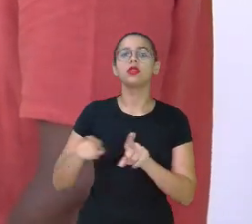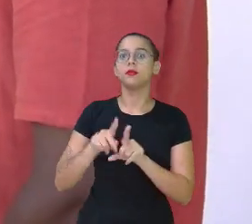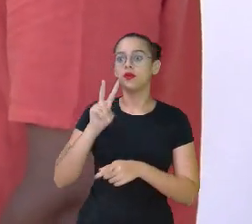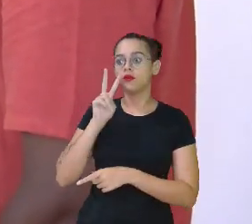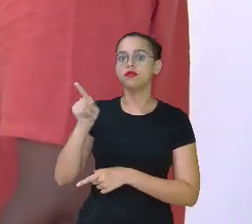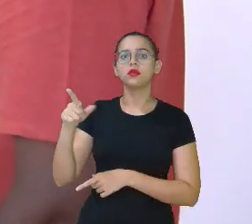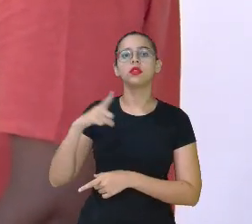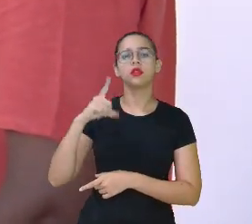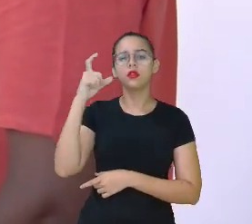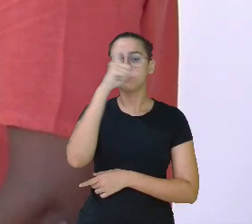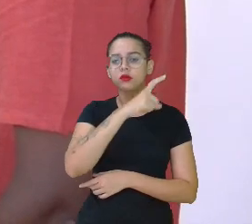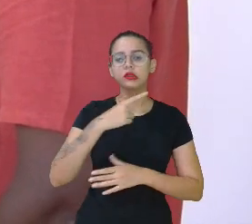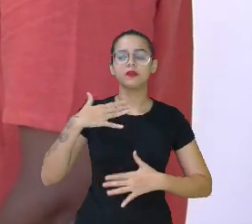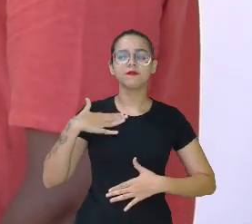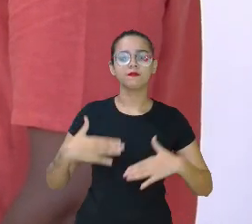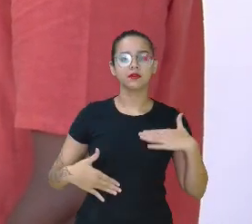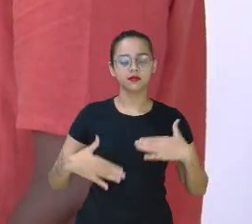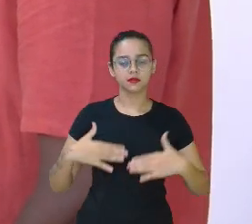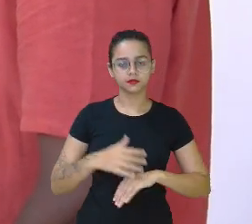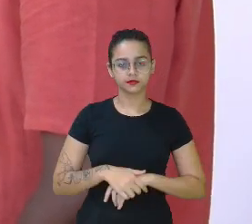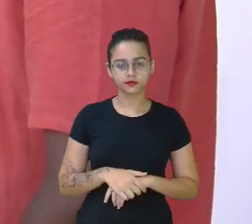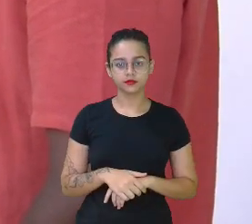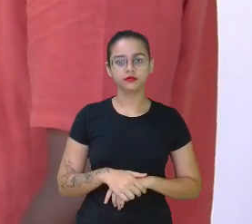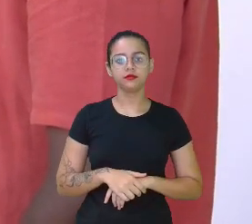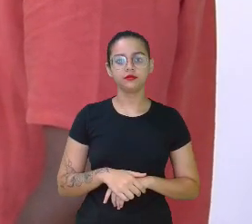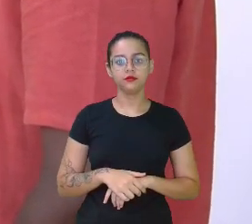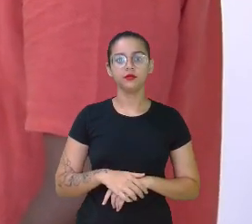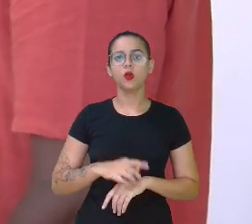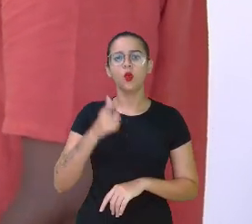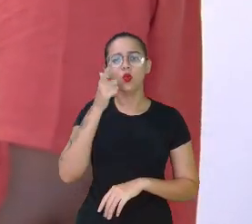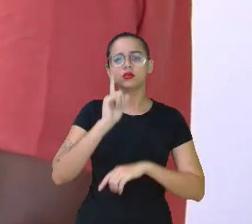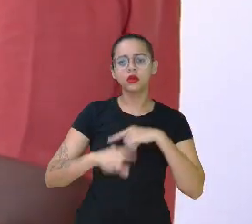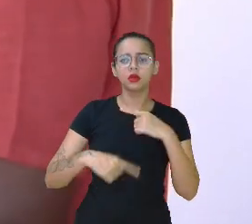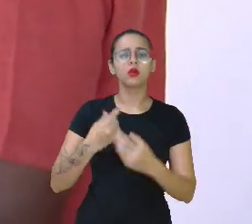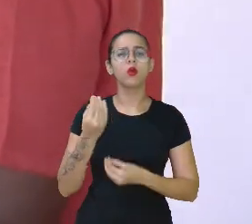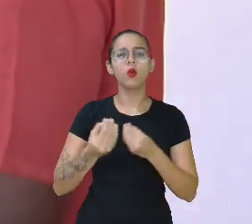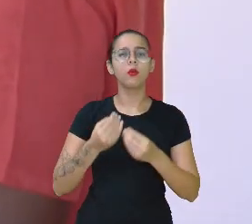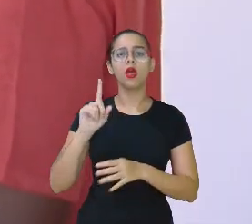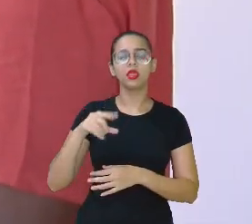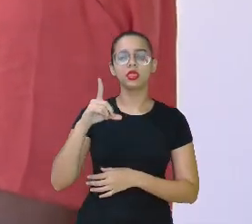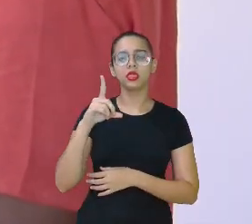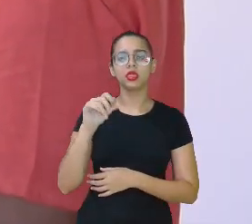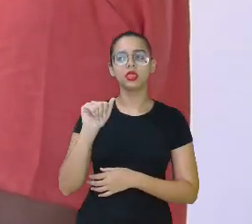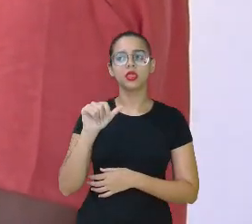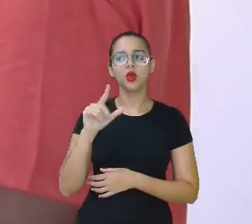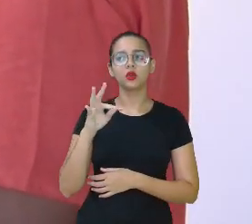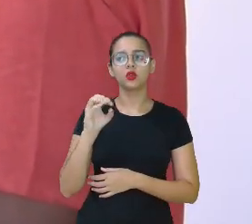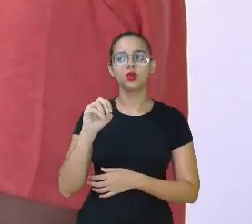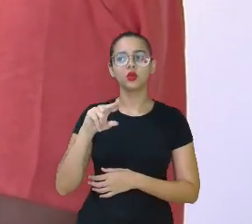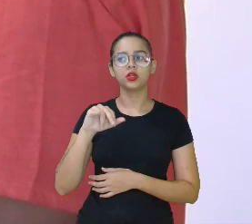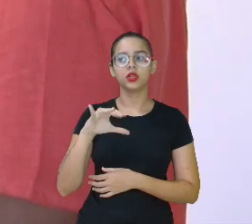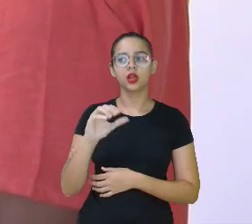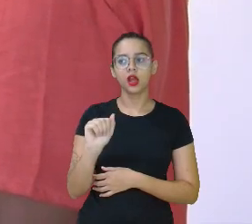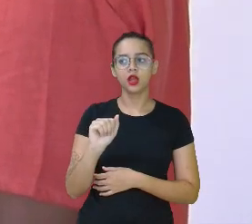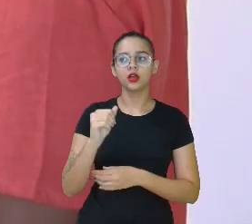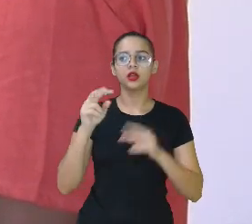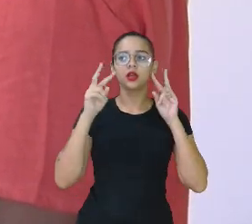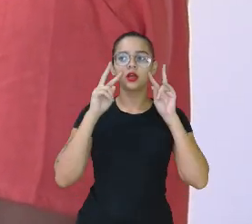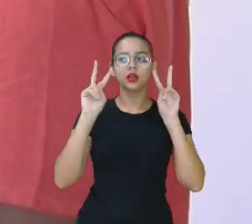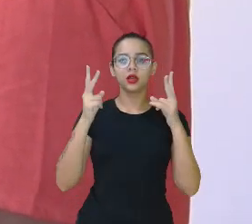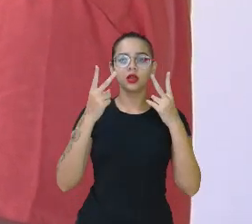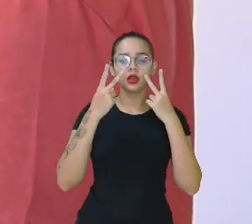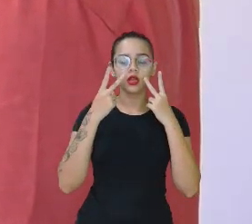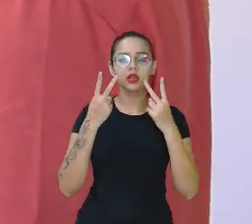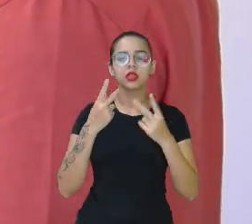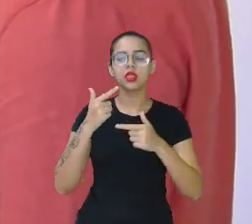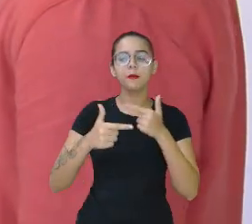que você tem a dificuldade física, né? E superou essa dificuldade física por ser uma pessoa daltônica e trabalhar com cores. Como é para você isso? Pode nos